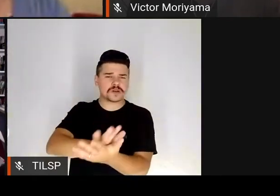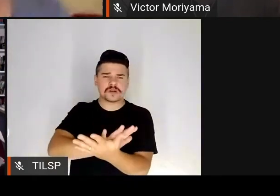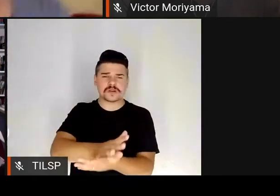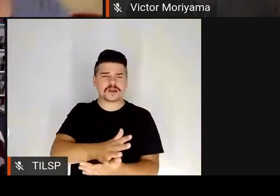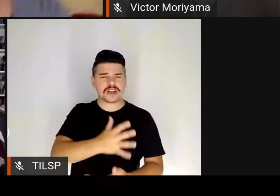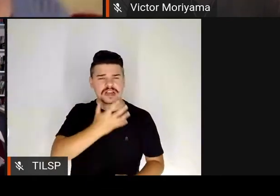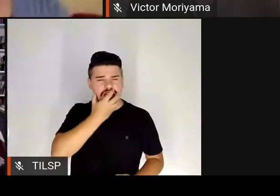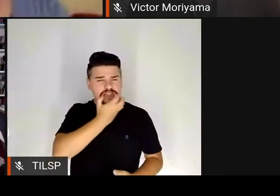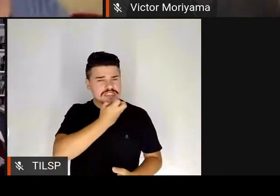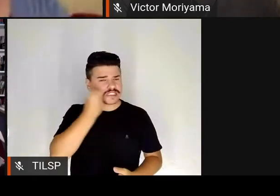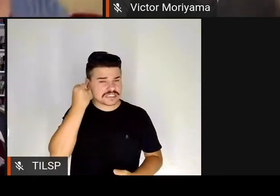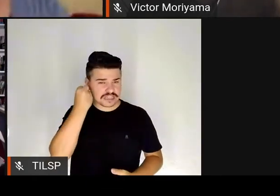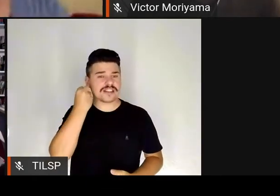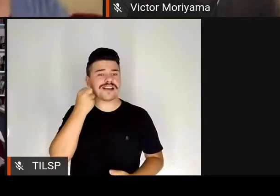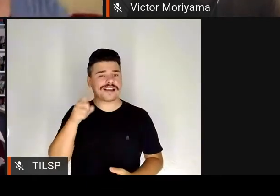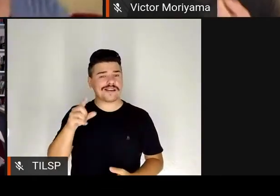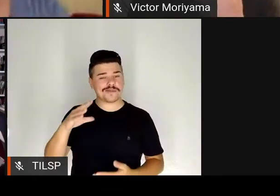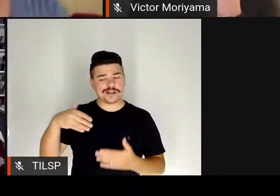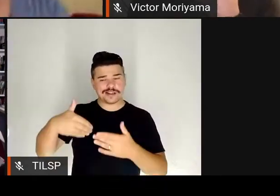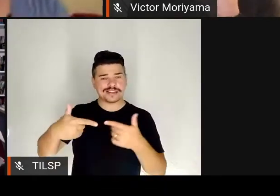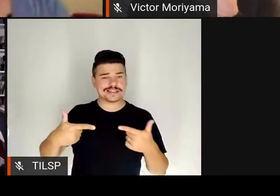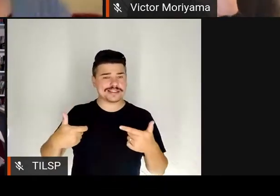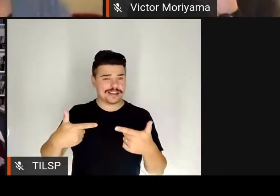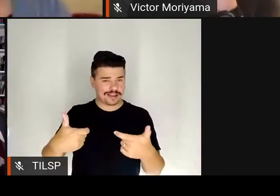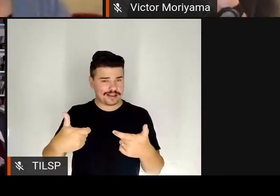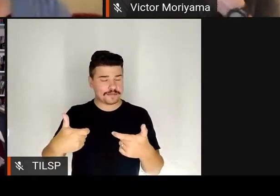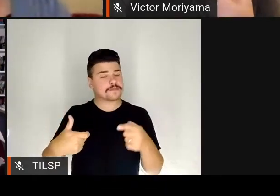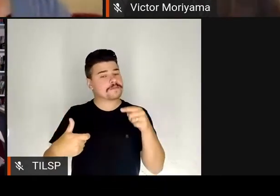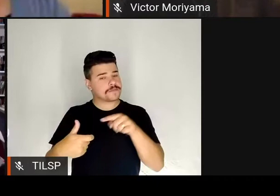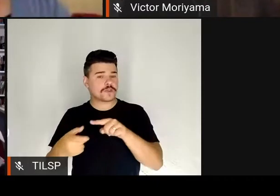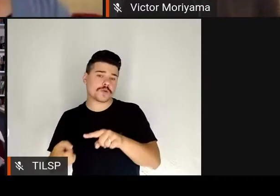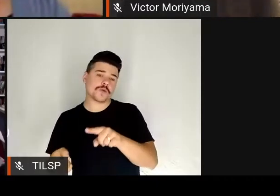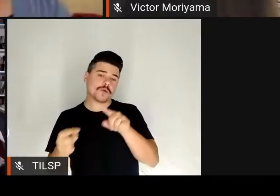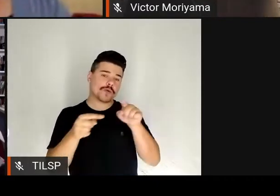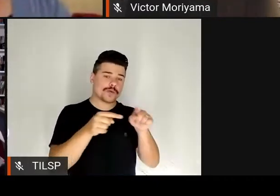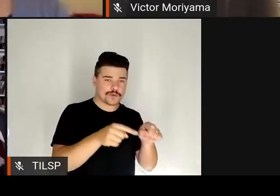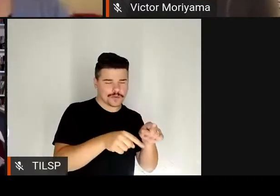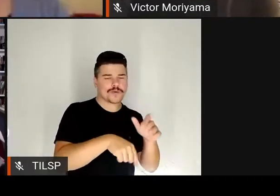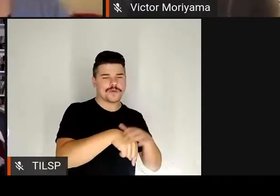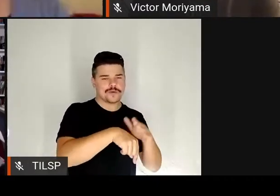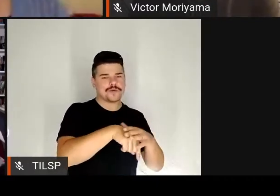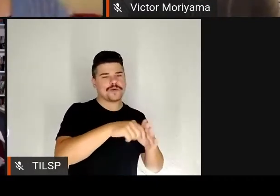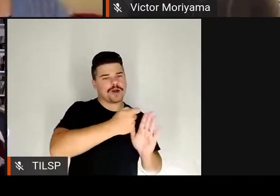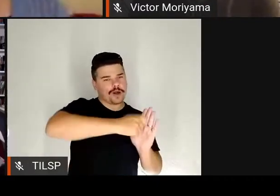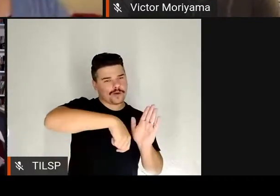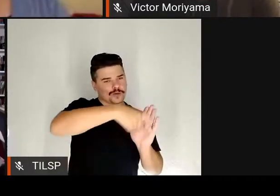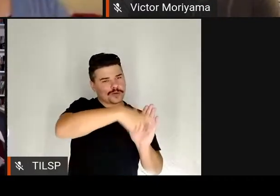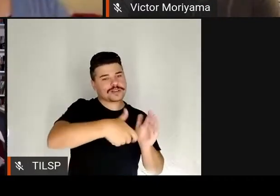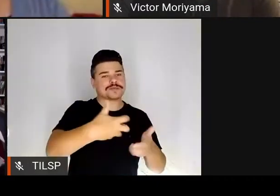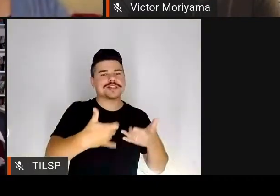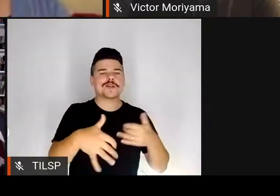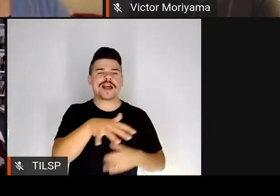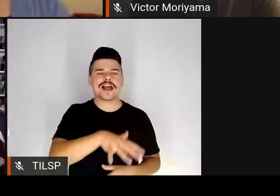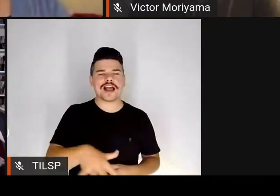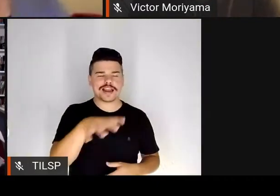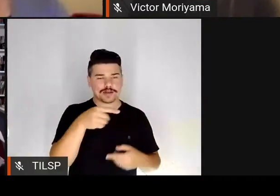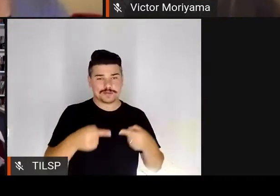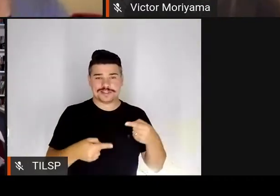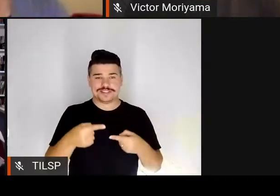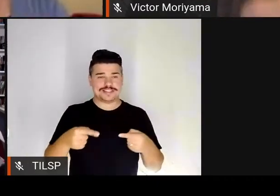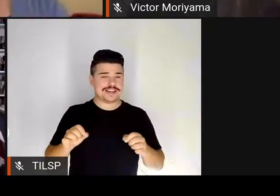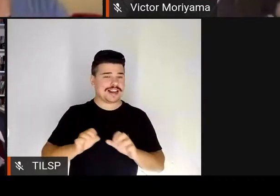evento guerra, e o autor, então, tomando aí uma posição política bem clara pelo